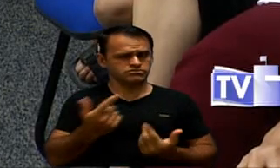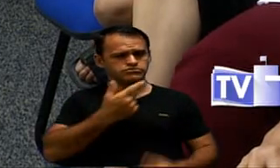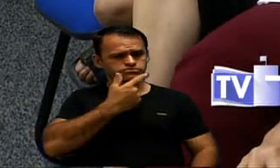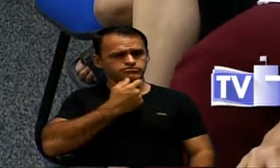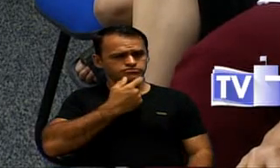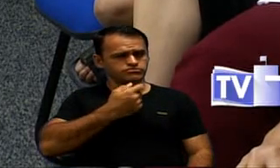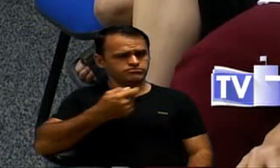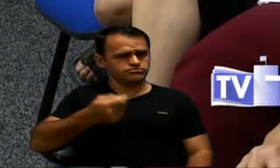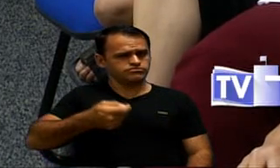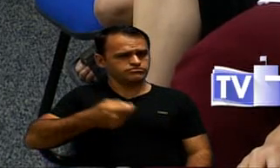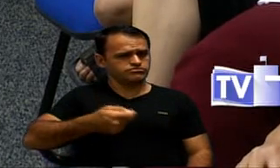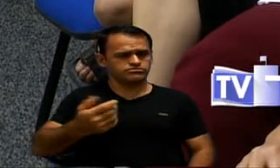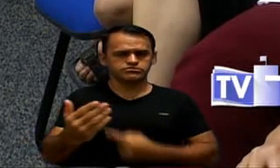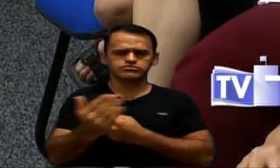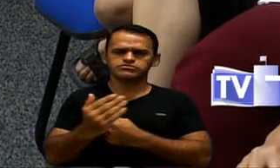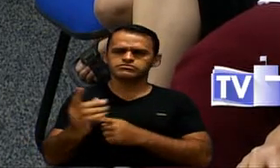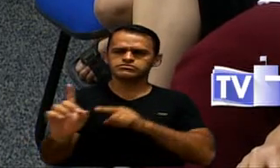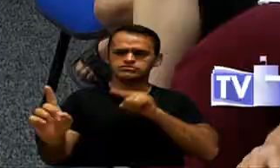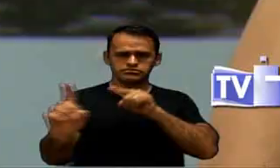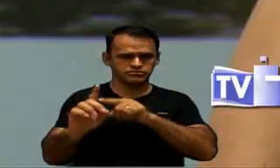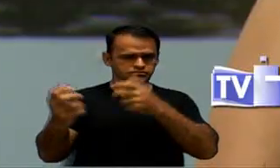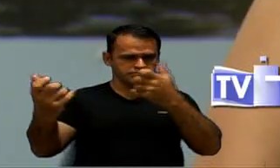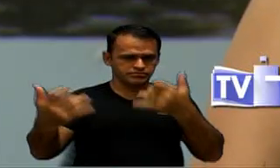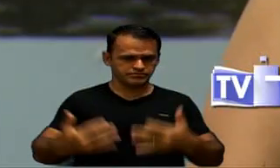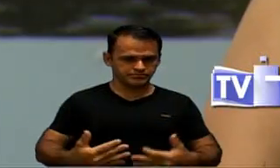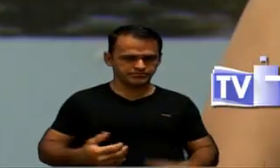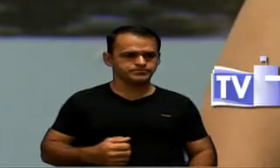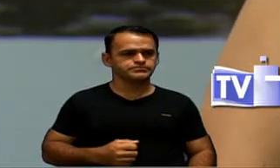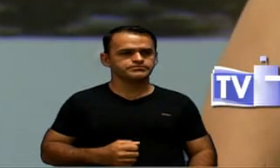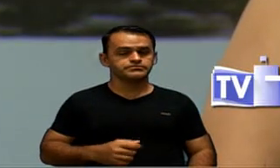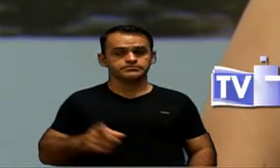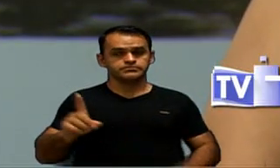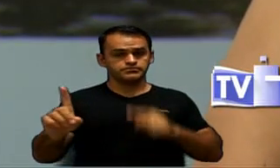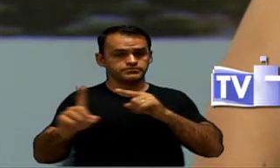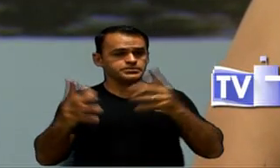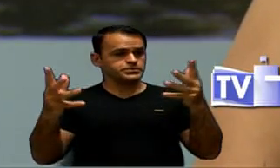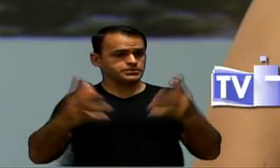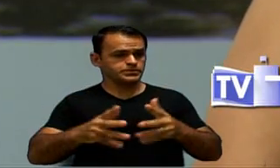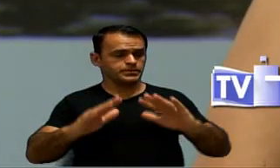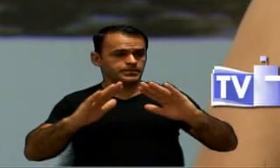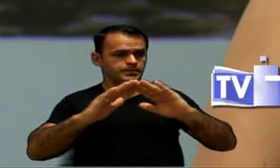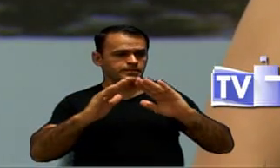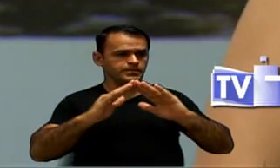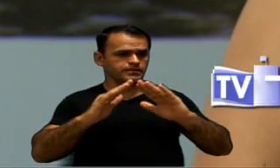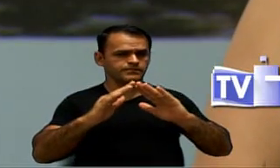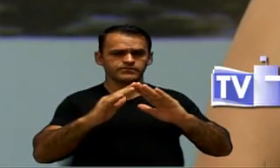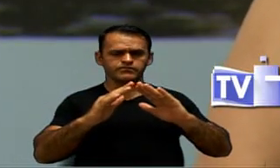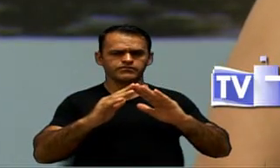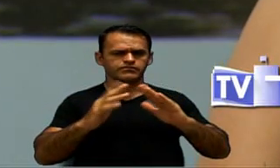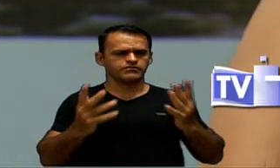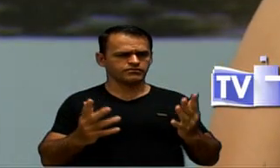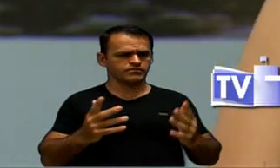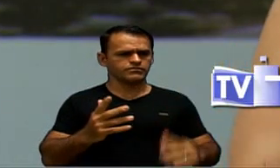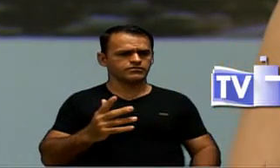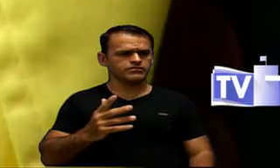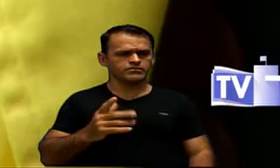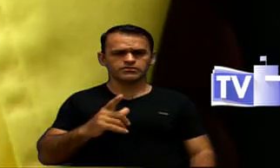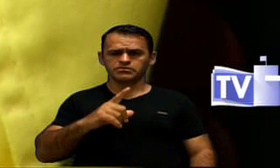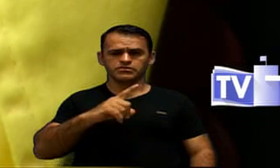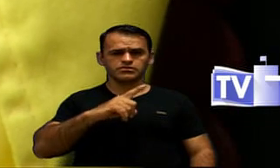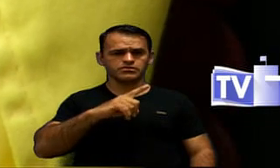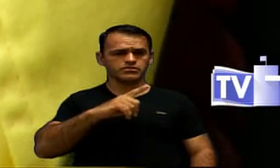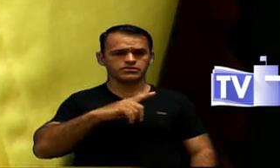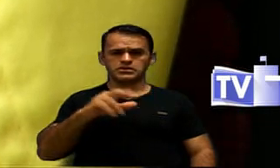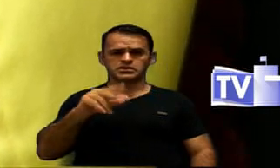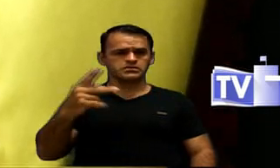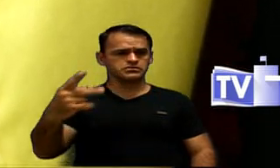fazer igual. Mas ele me conta que uma vez ele chegou na casa dele e estava passando um cara lá no chacrinho, e falou, oh, esse cara é bonitão, o irmão deu um tapa na